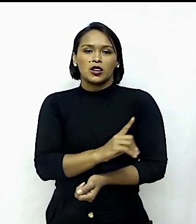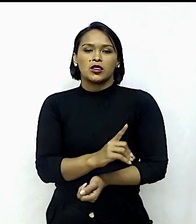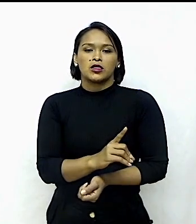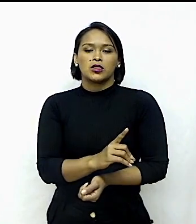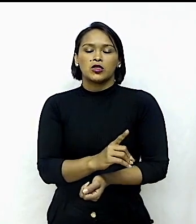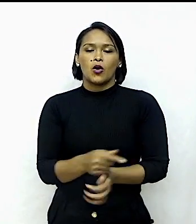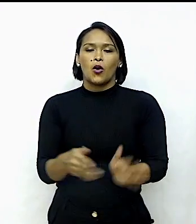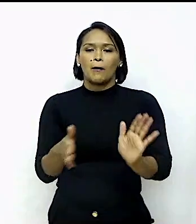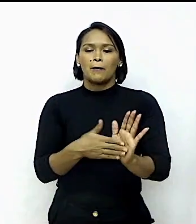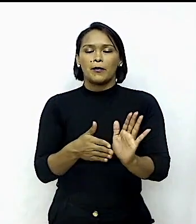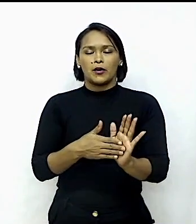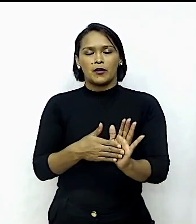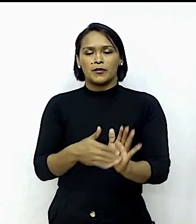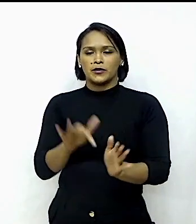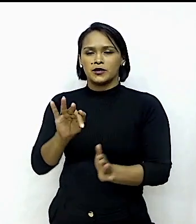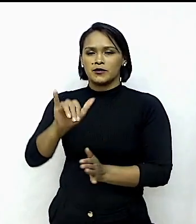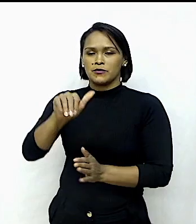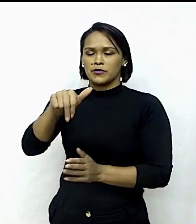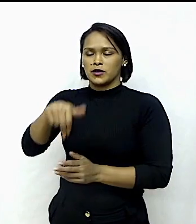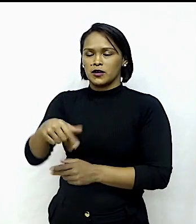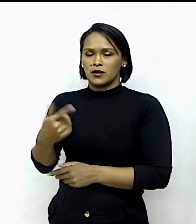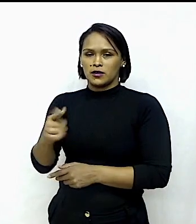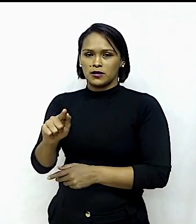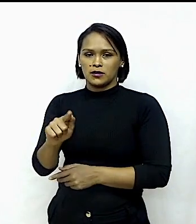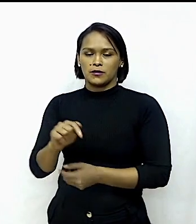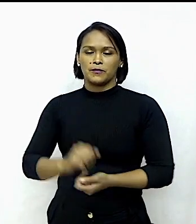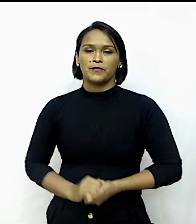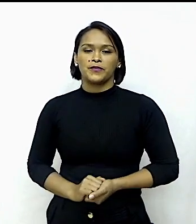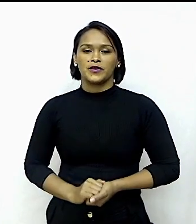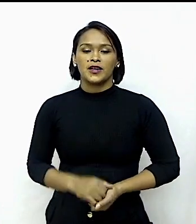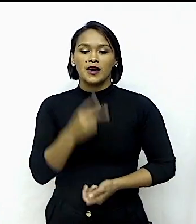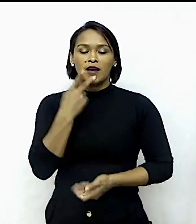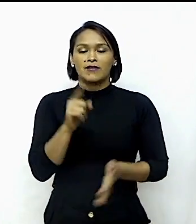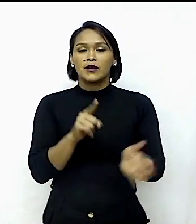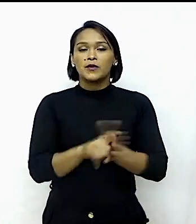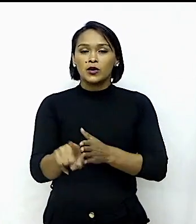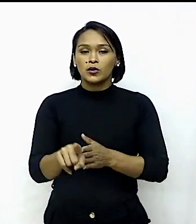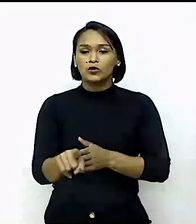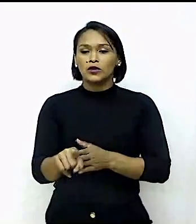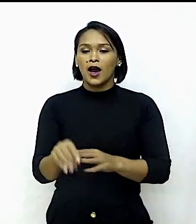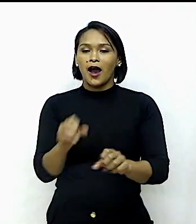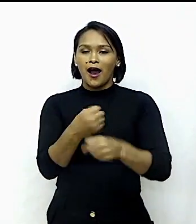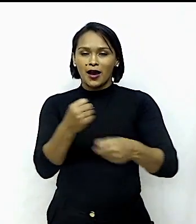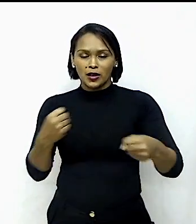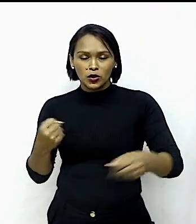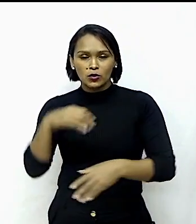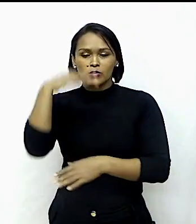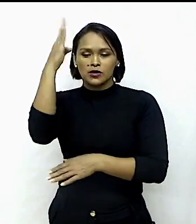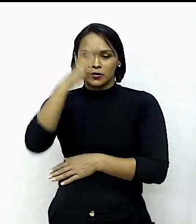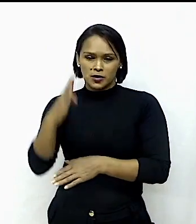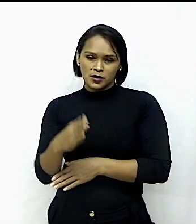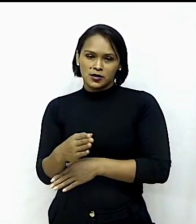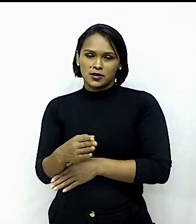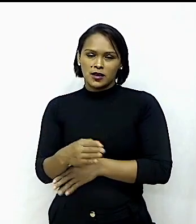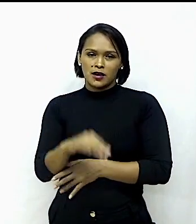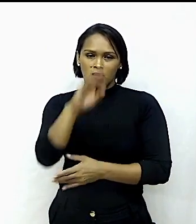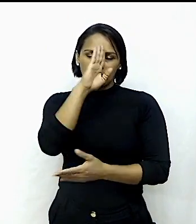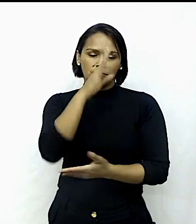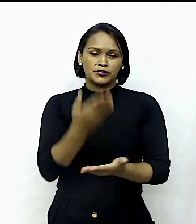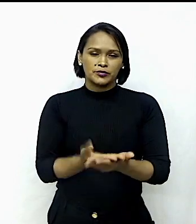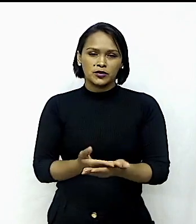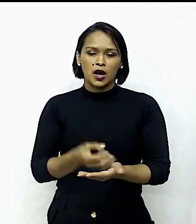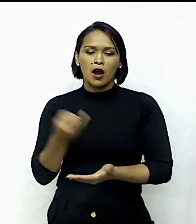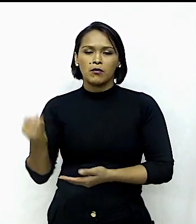titular da fiemg e lhe faz a seguinte pergunta a indústria brasileira considera como de grande importância